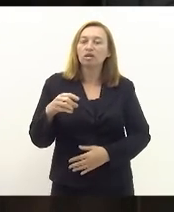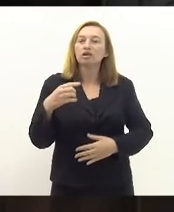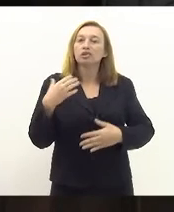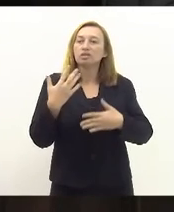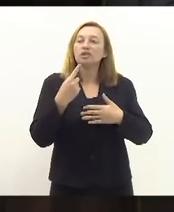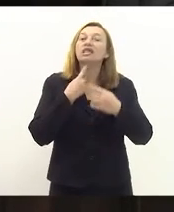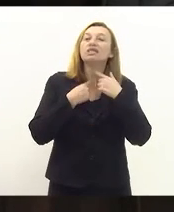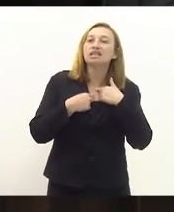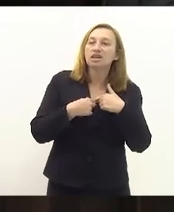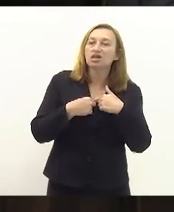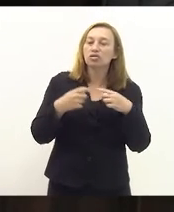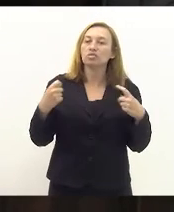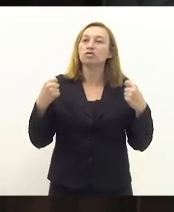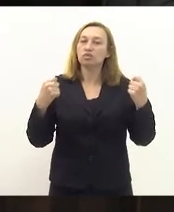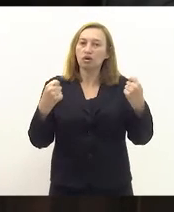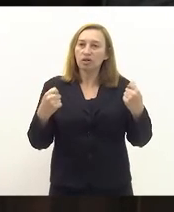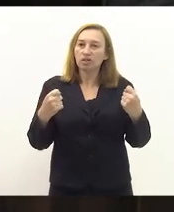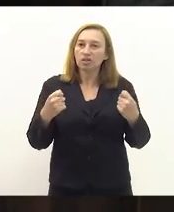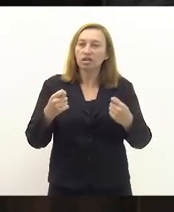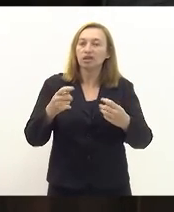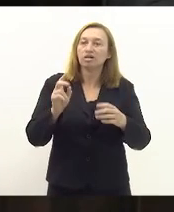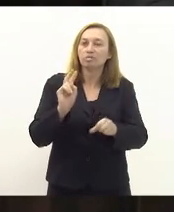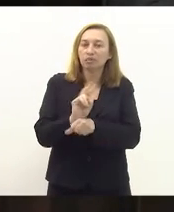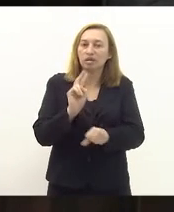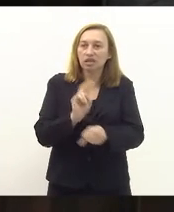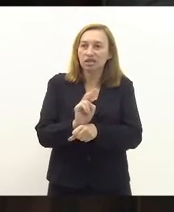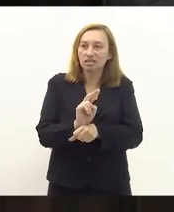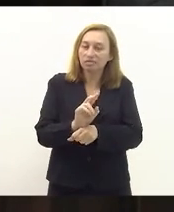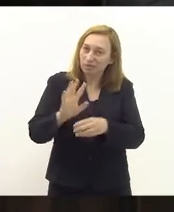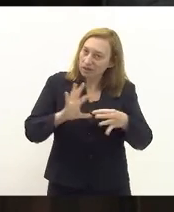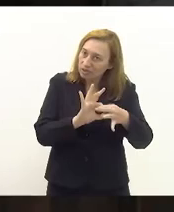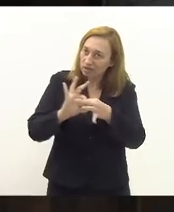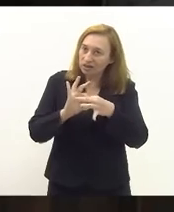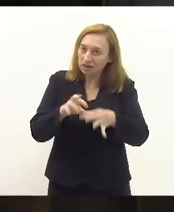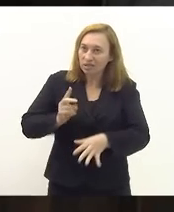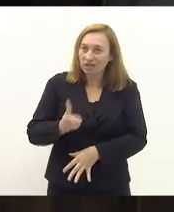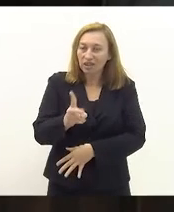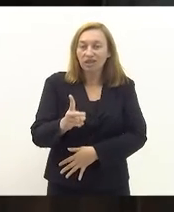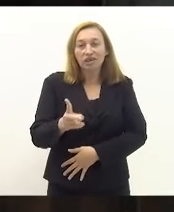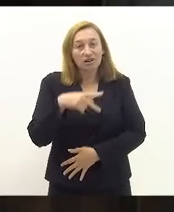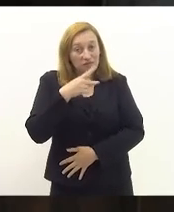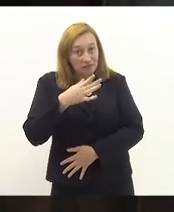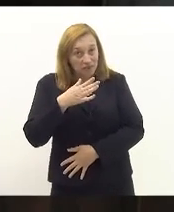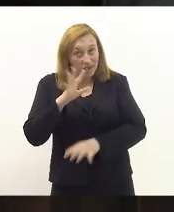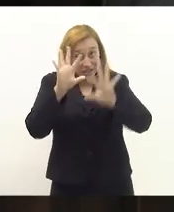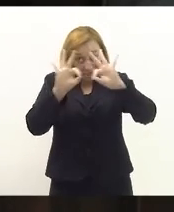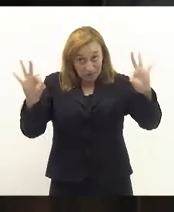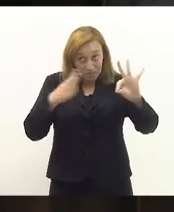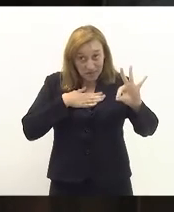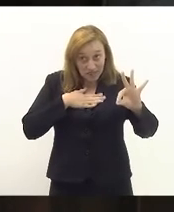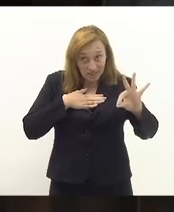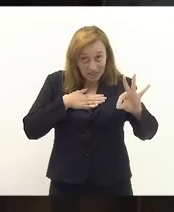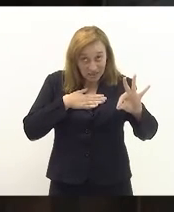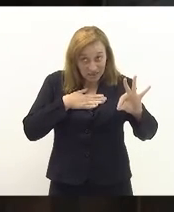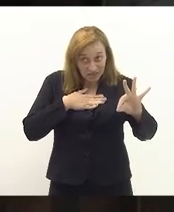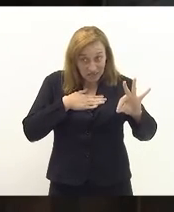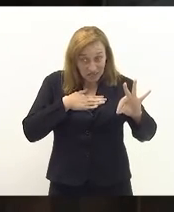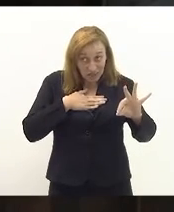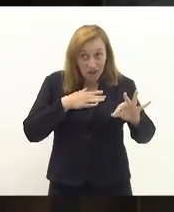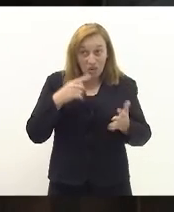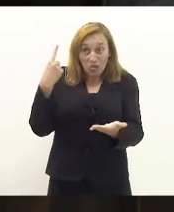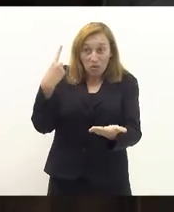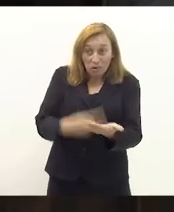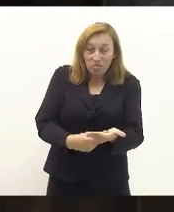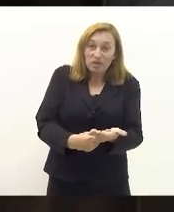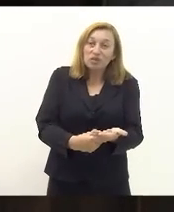e vamos dar continue e essa harmonia porque o meu tem um ditado meu Celso o teu eu tenho compromisso com a